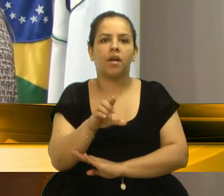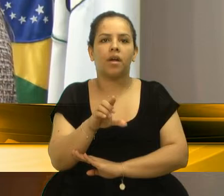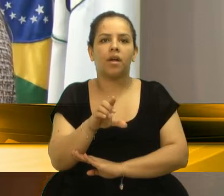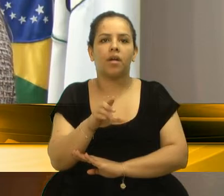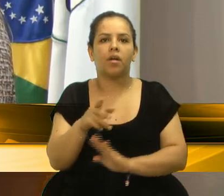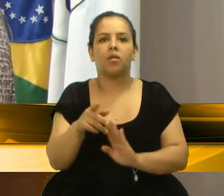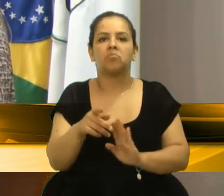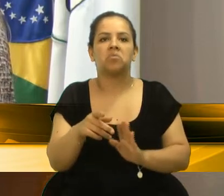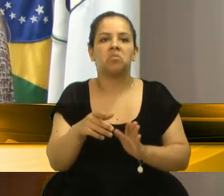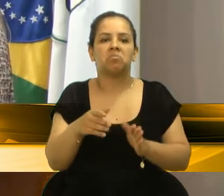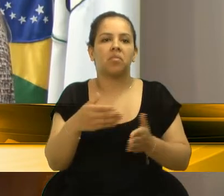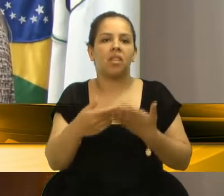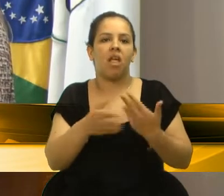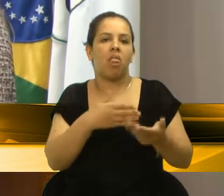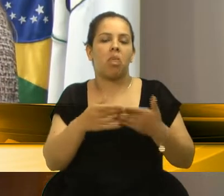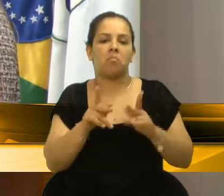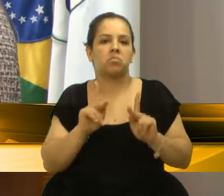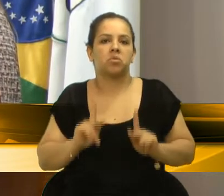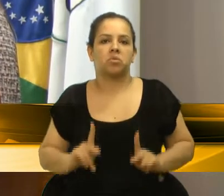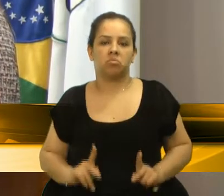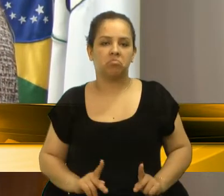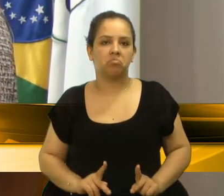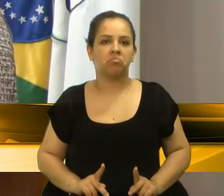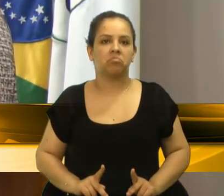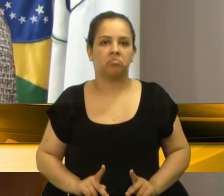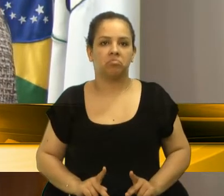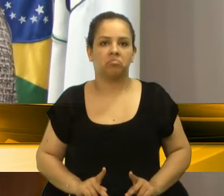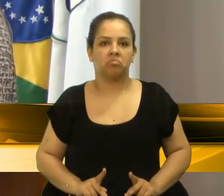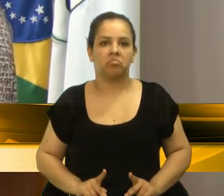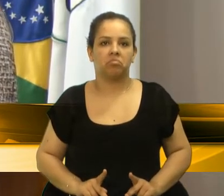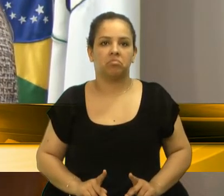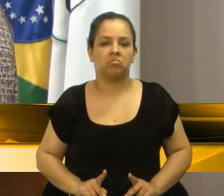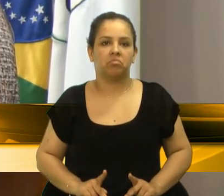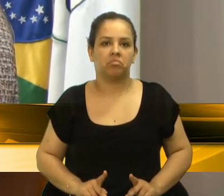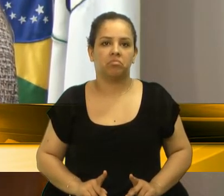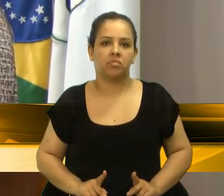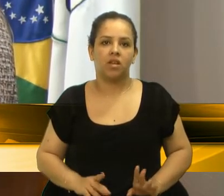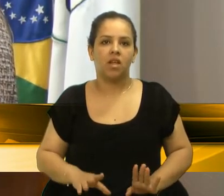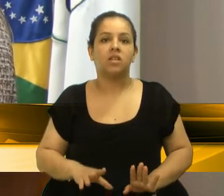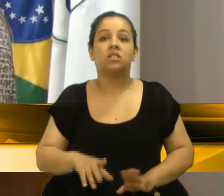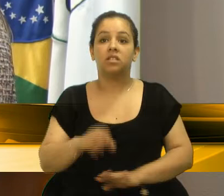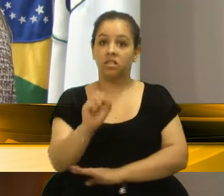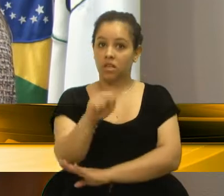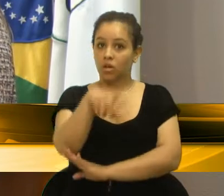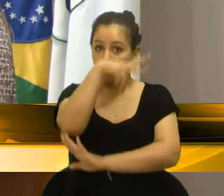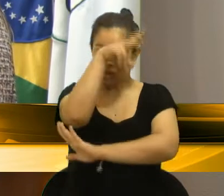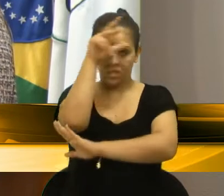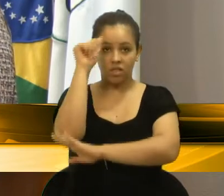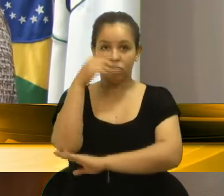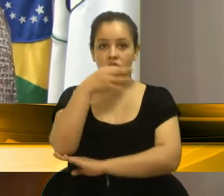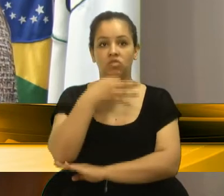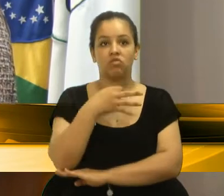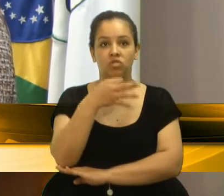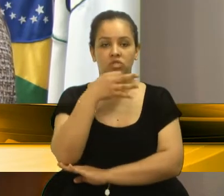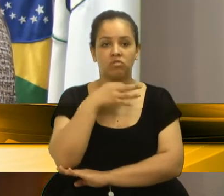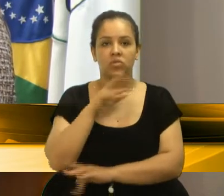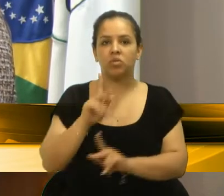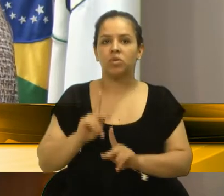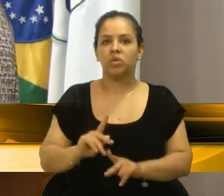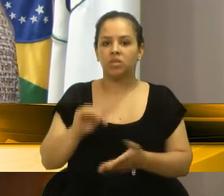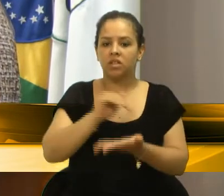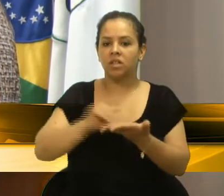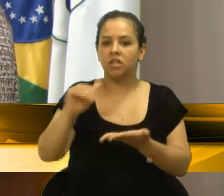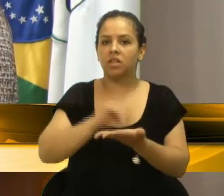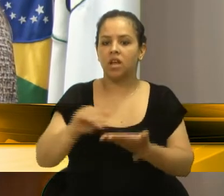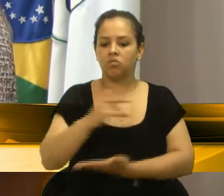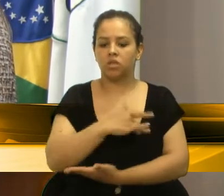para a população. Foi diligente, sim, o município de Caxias do Sul, na pessoa do secretário de